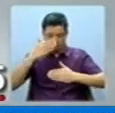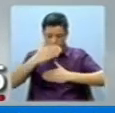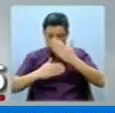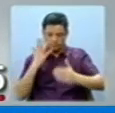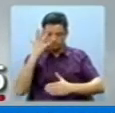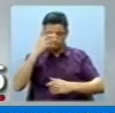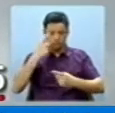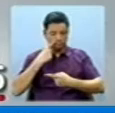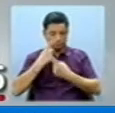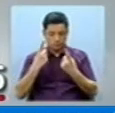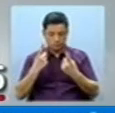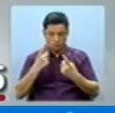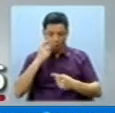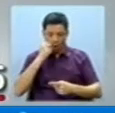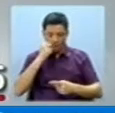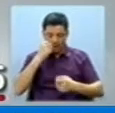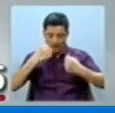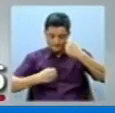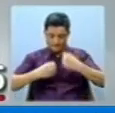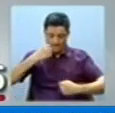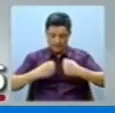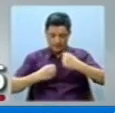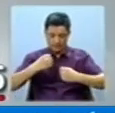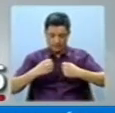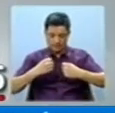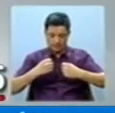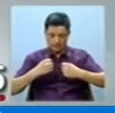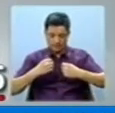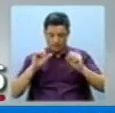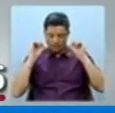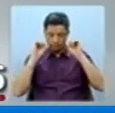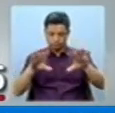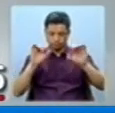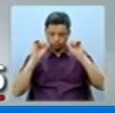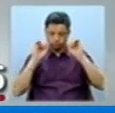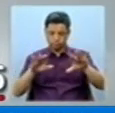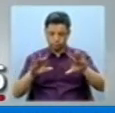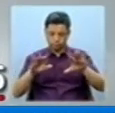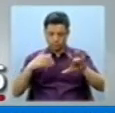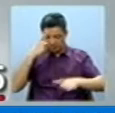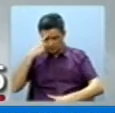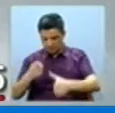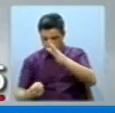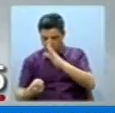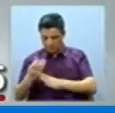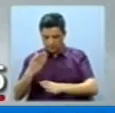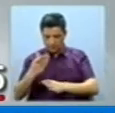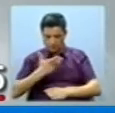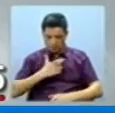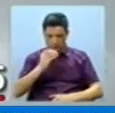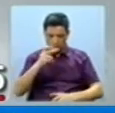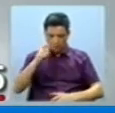artística íntima entre homem e máquina. É ciberilusionismo. É mais uma forma criativa de usar os drones.